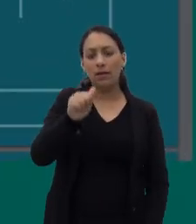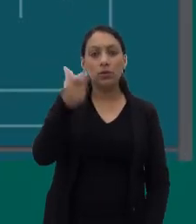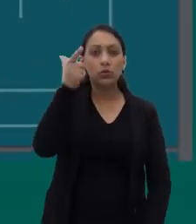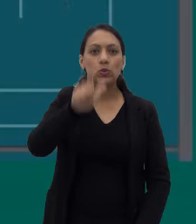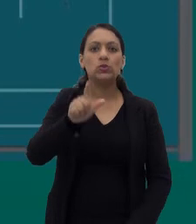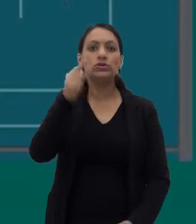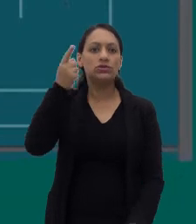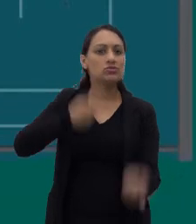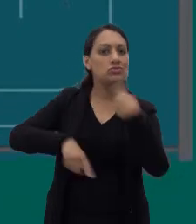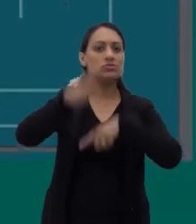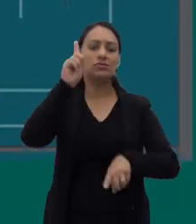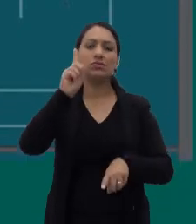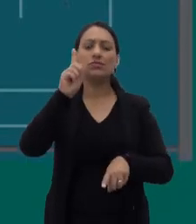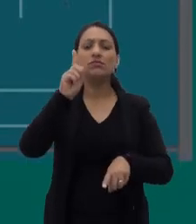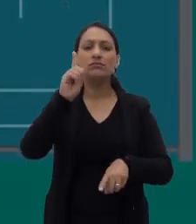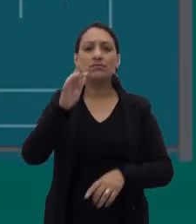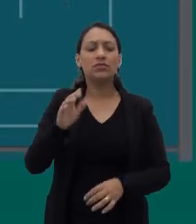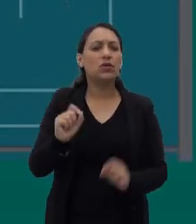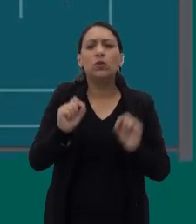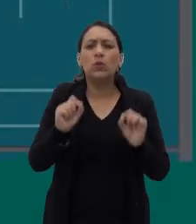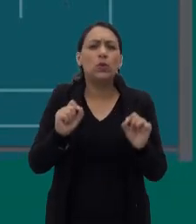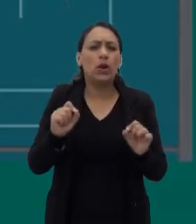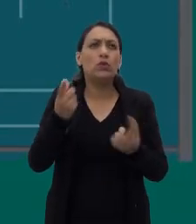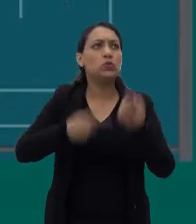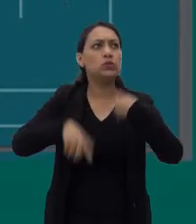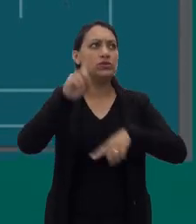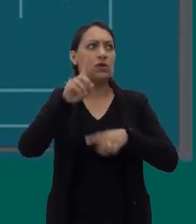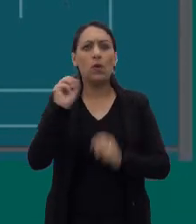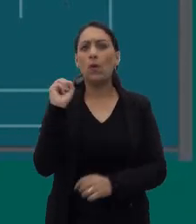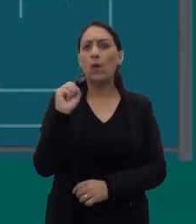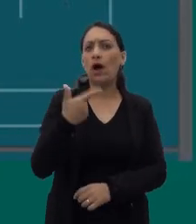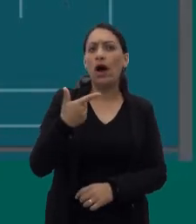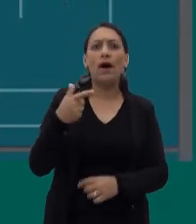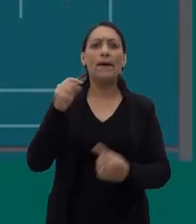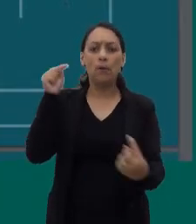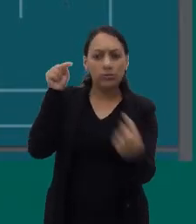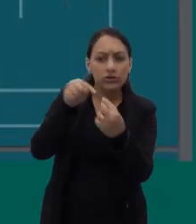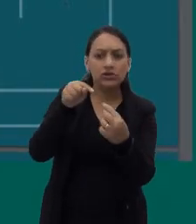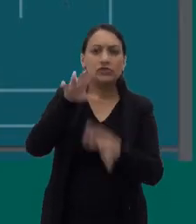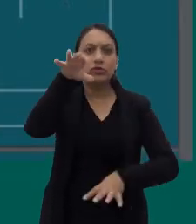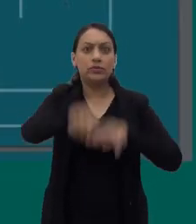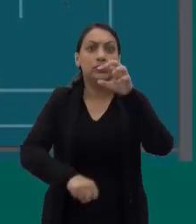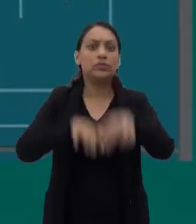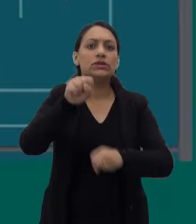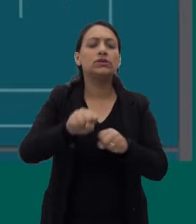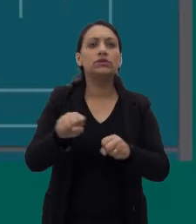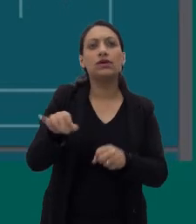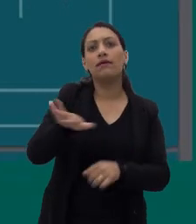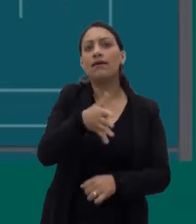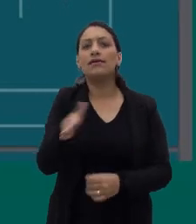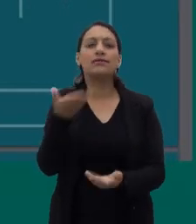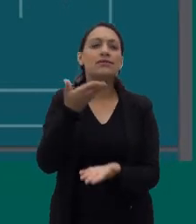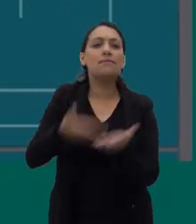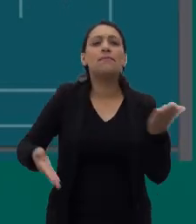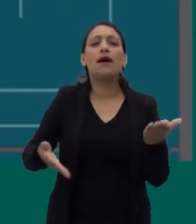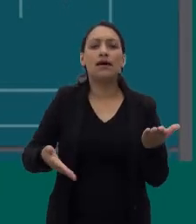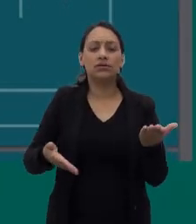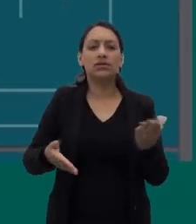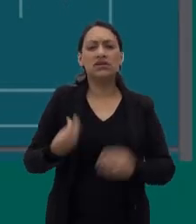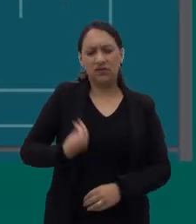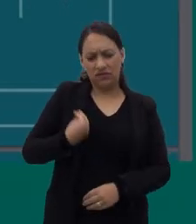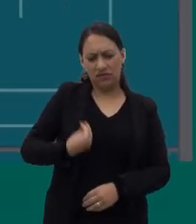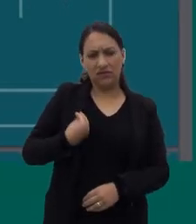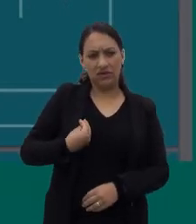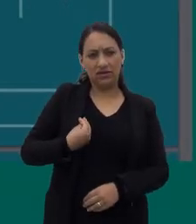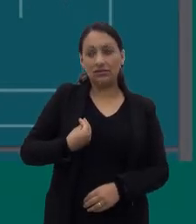sucesso. Sucesso do que exatamente, né? O que é esse objetivo que está se buscando e que está se perdendo? Que vida é essa que está